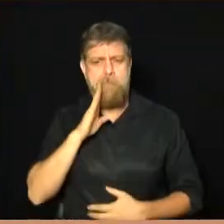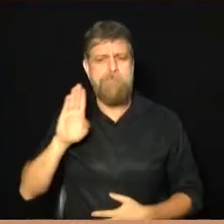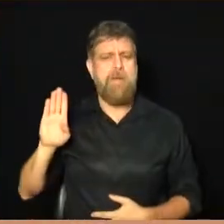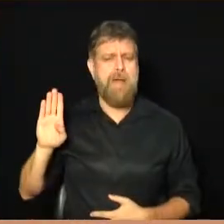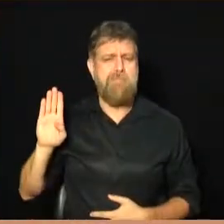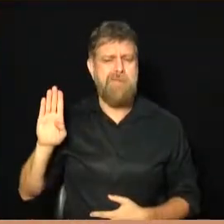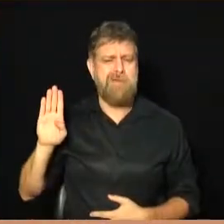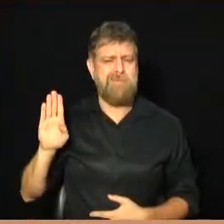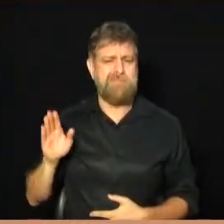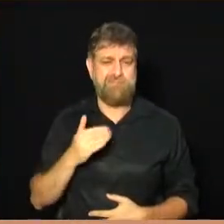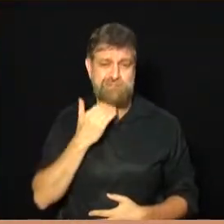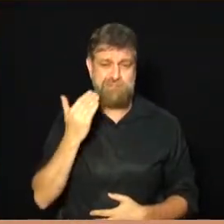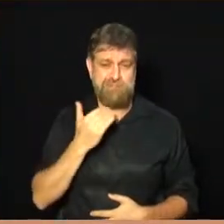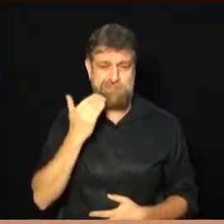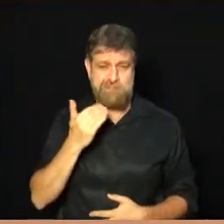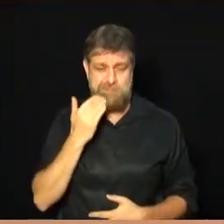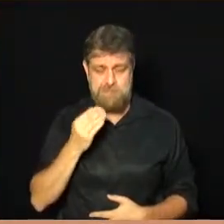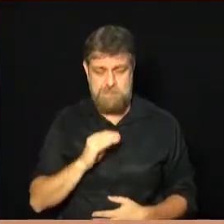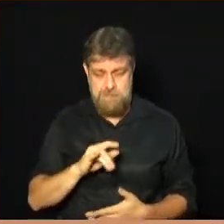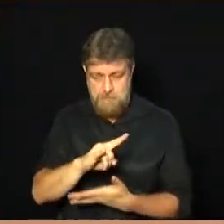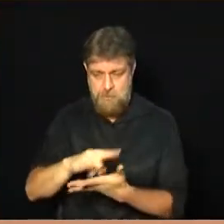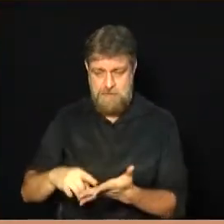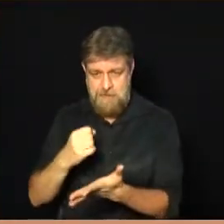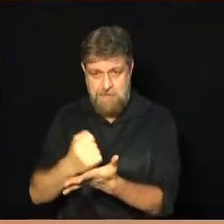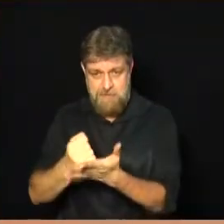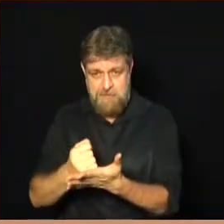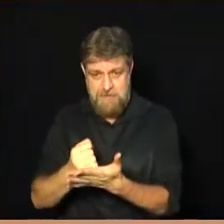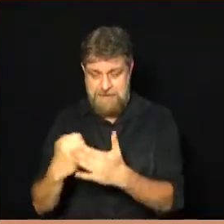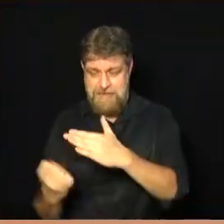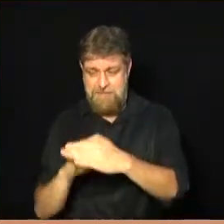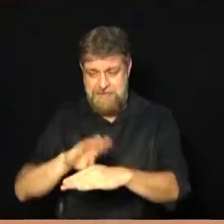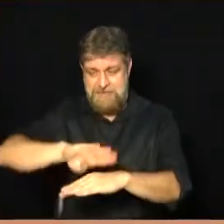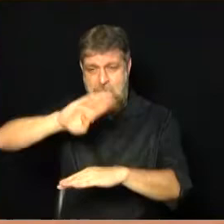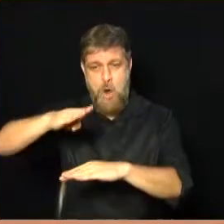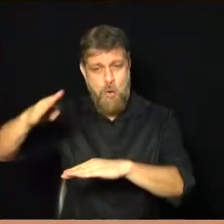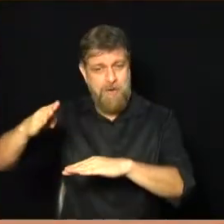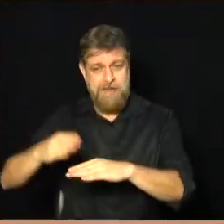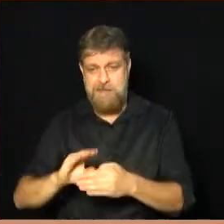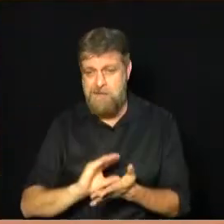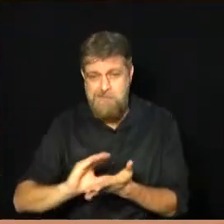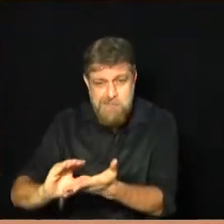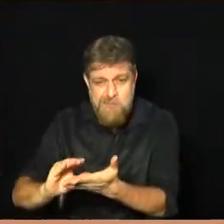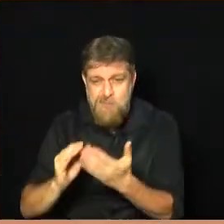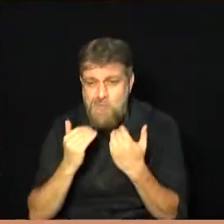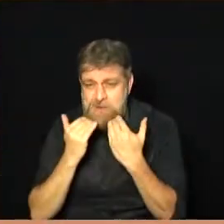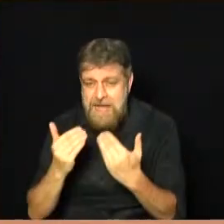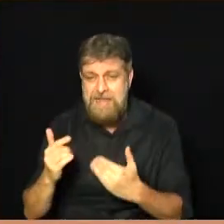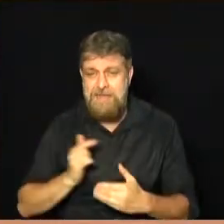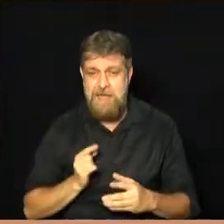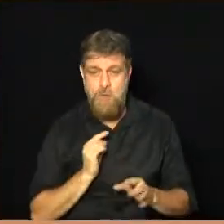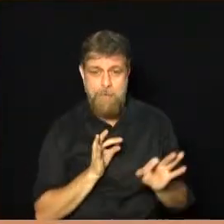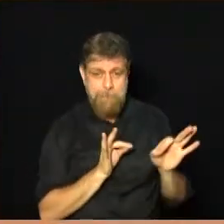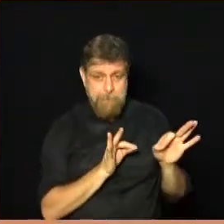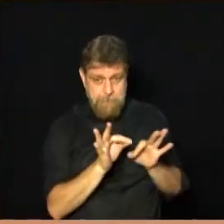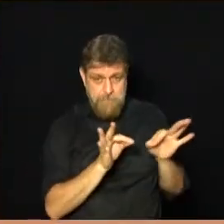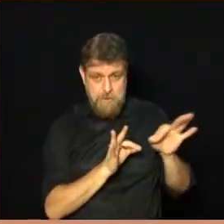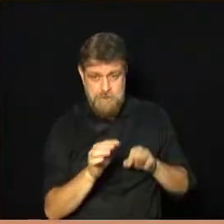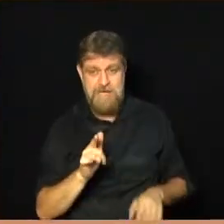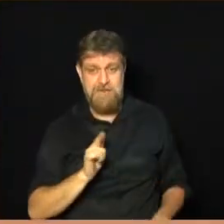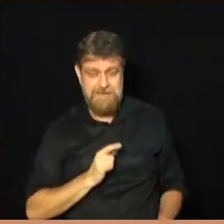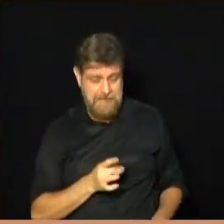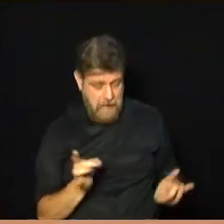então, feito um aditivo no contrato da Colinas e não foi realizada. Existe um projeto executivo